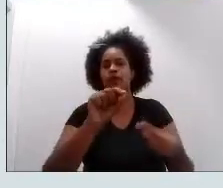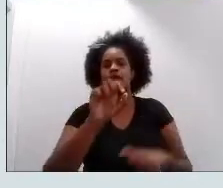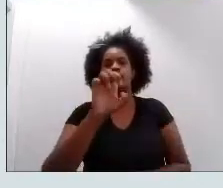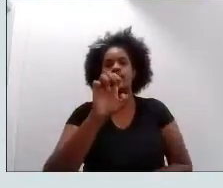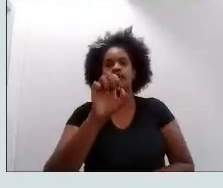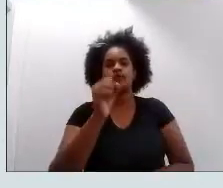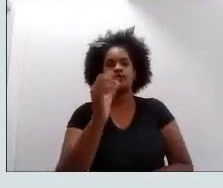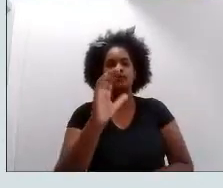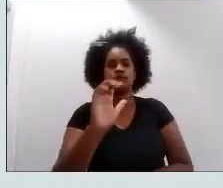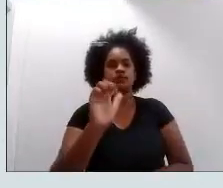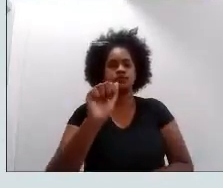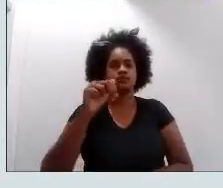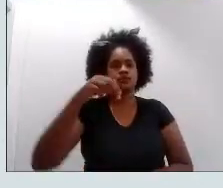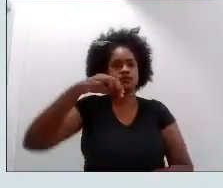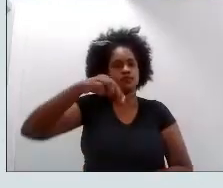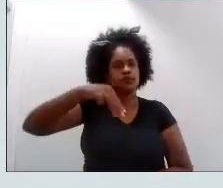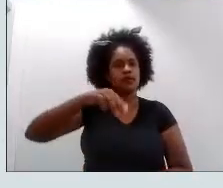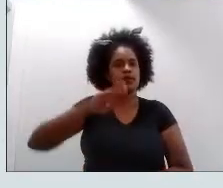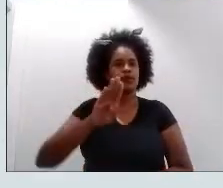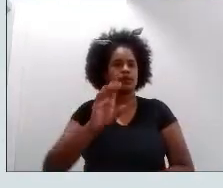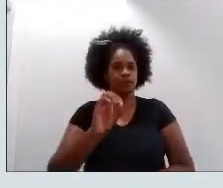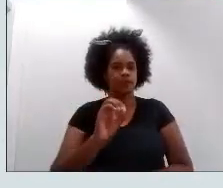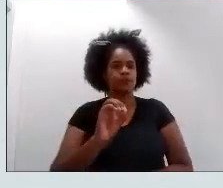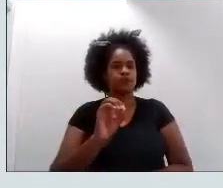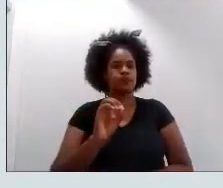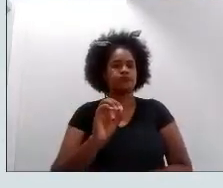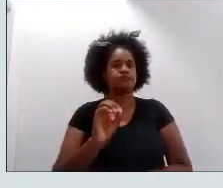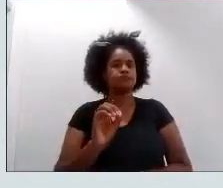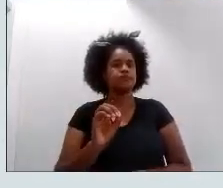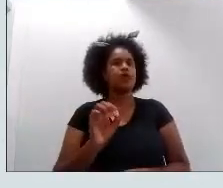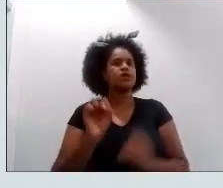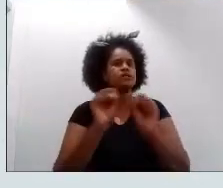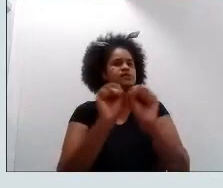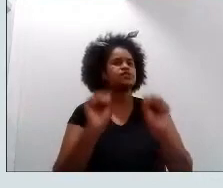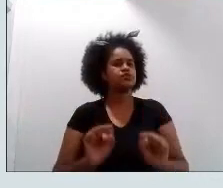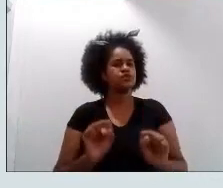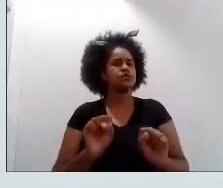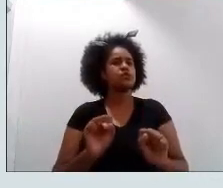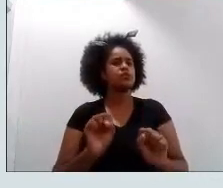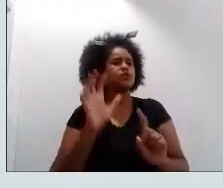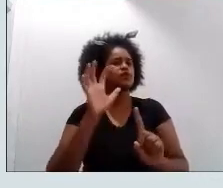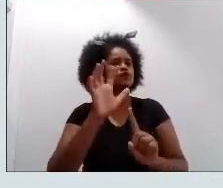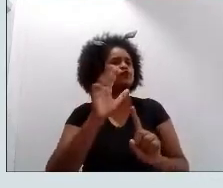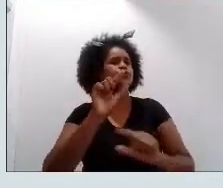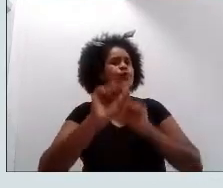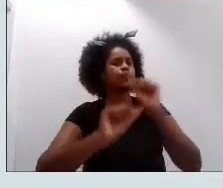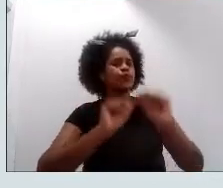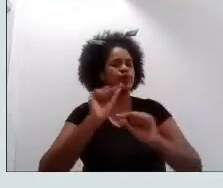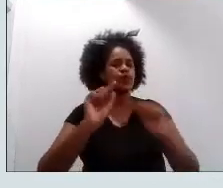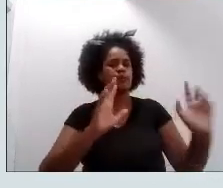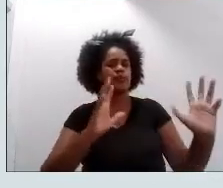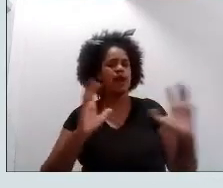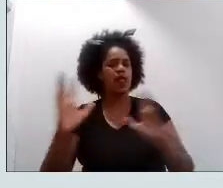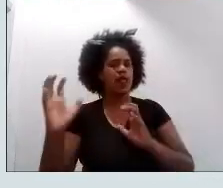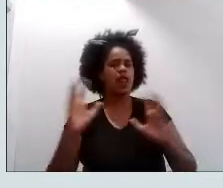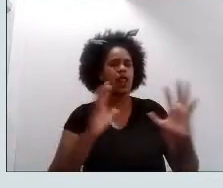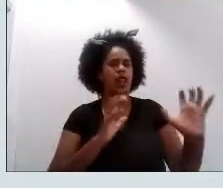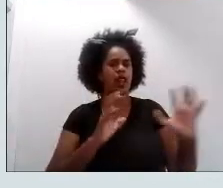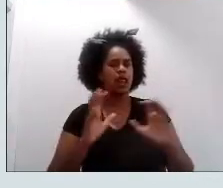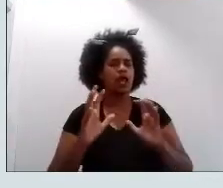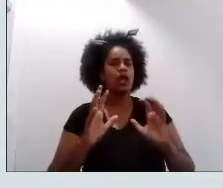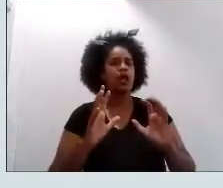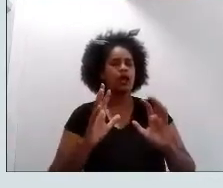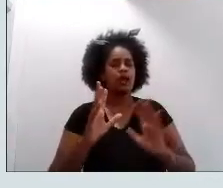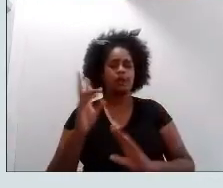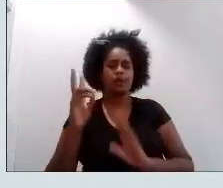influenciaram a dinâmica de conflitos entre os diversos povos indígenas, porque